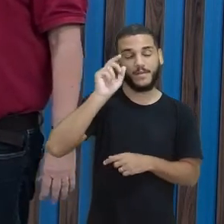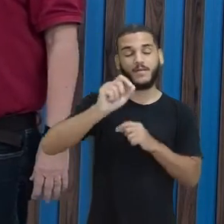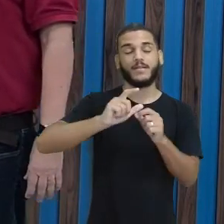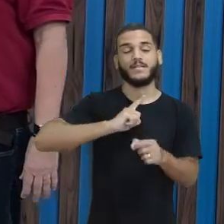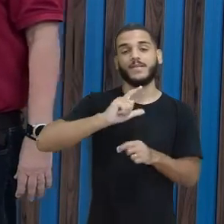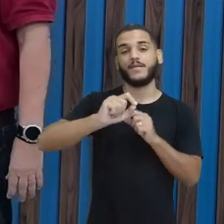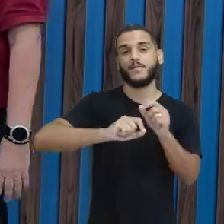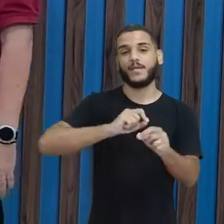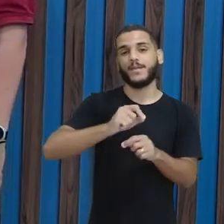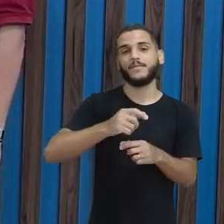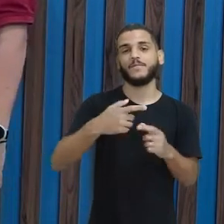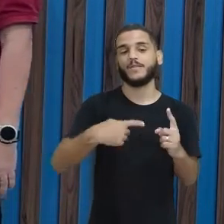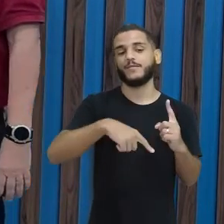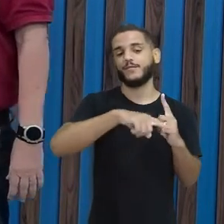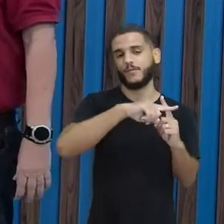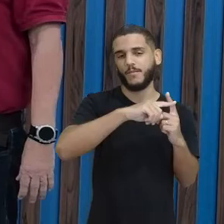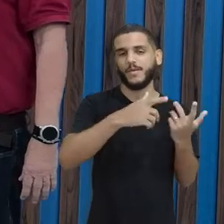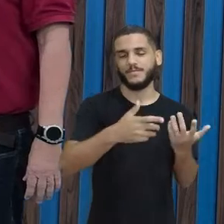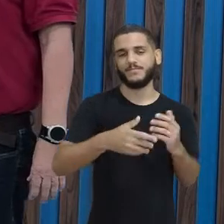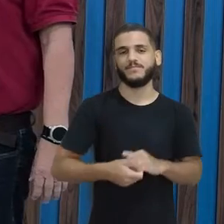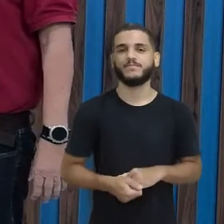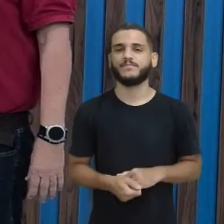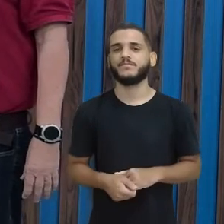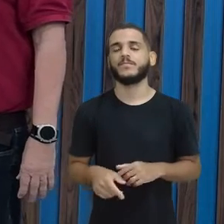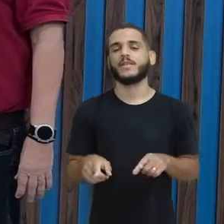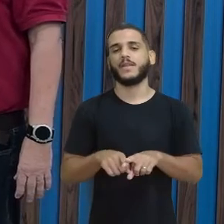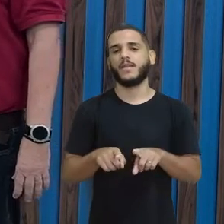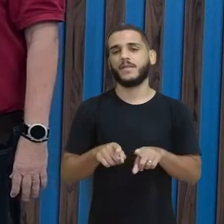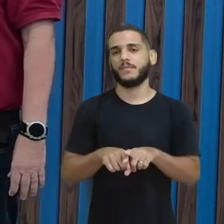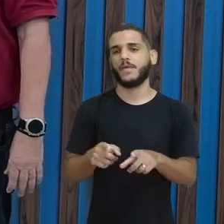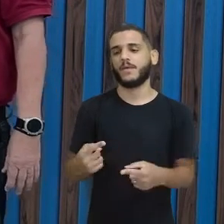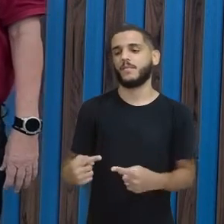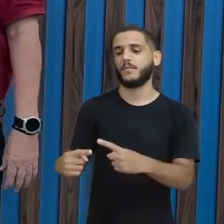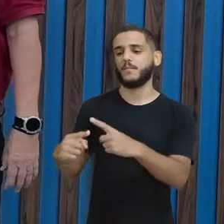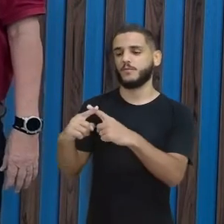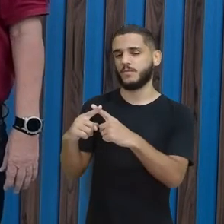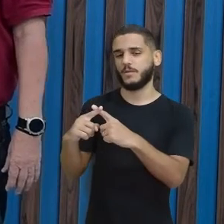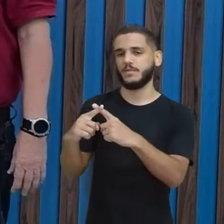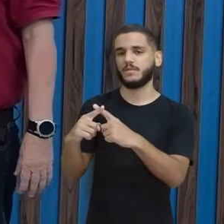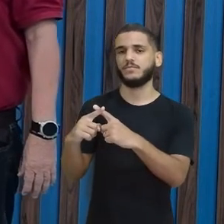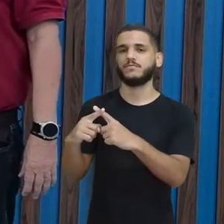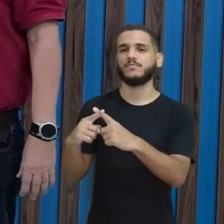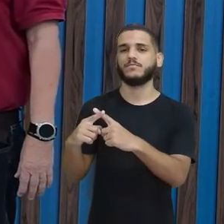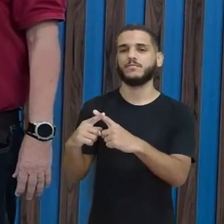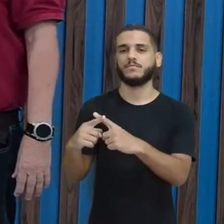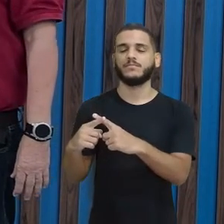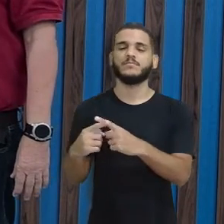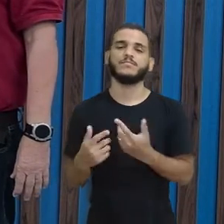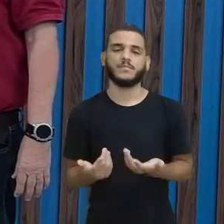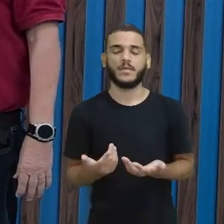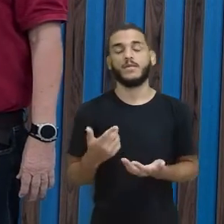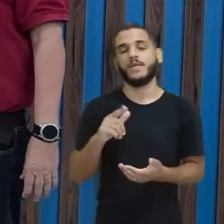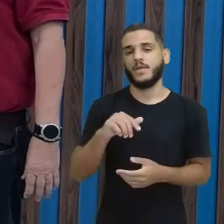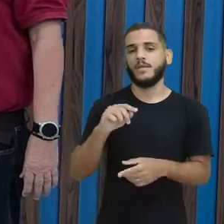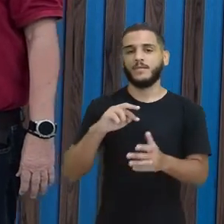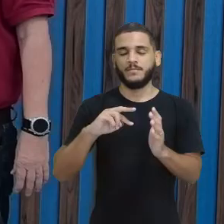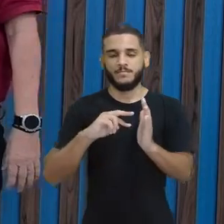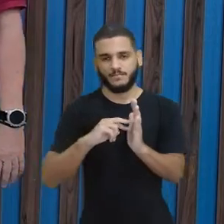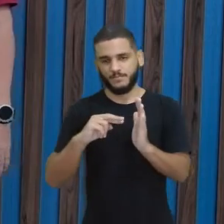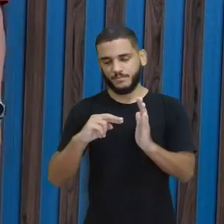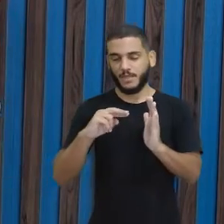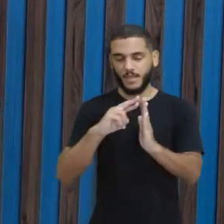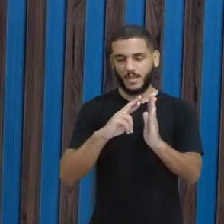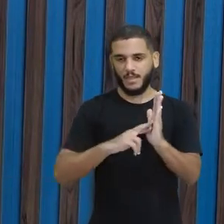de soma. Lembra disso na hora. E multiplicação, que é o produto. Multiplicação, vem a regra do I. Isso em análise combinatória e